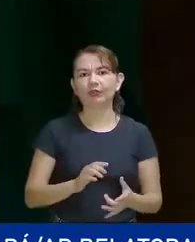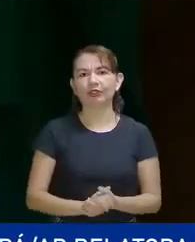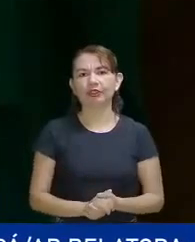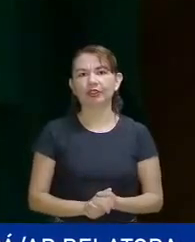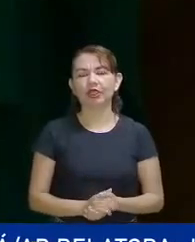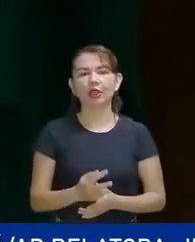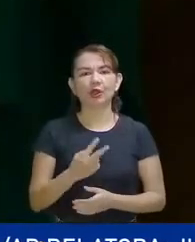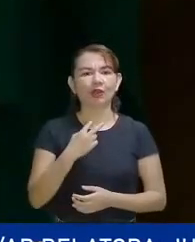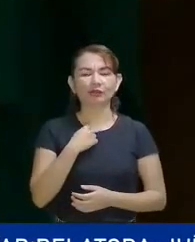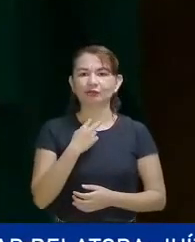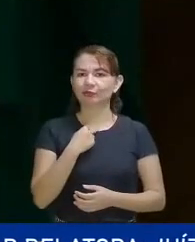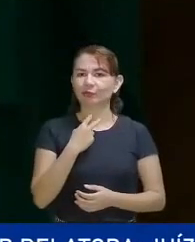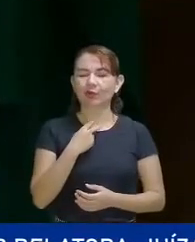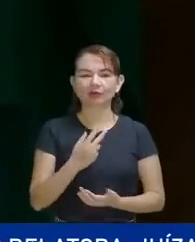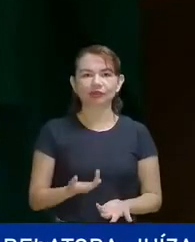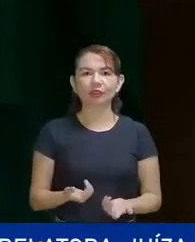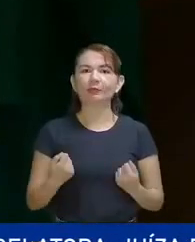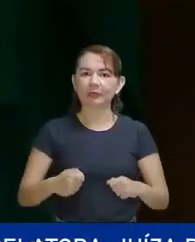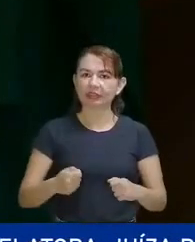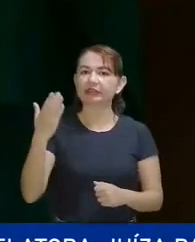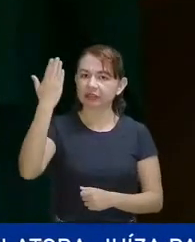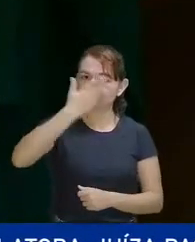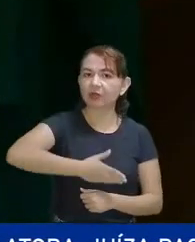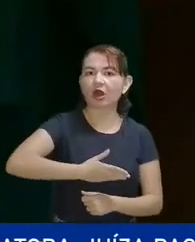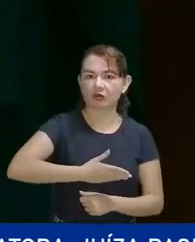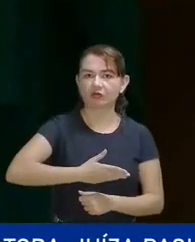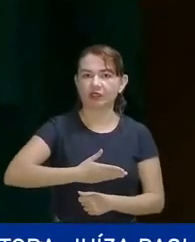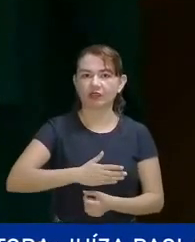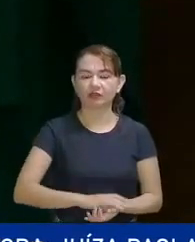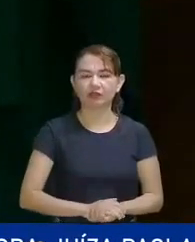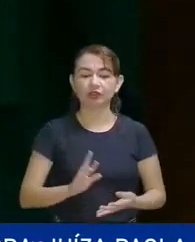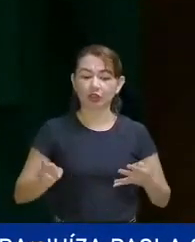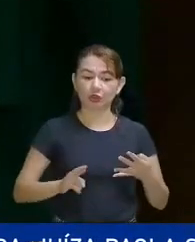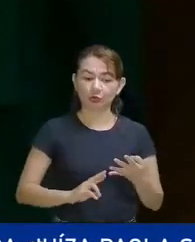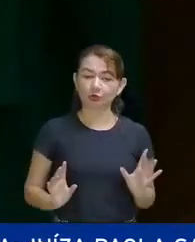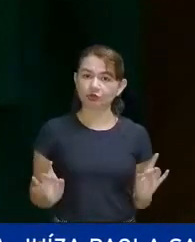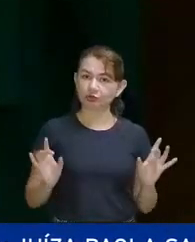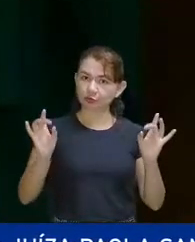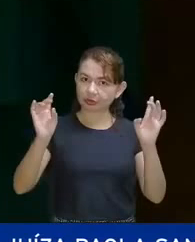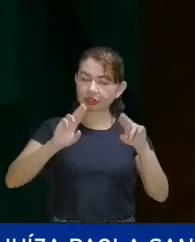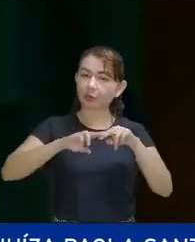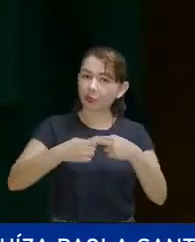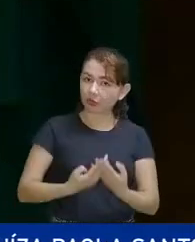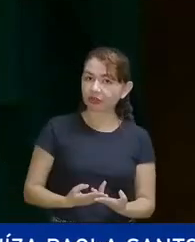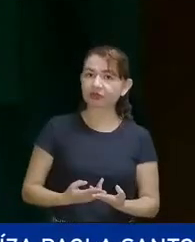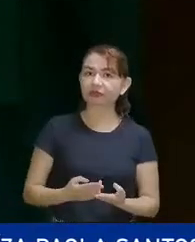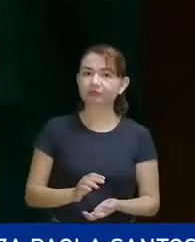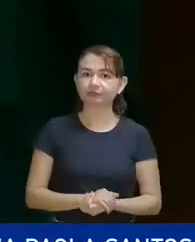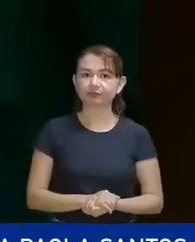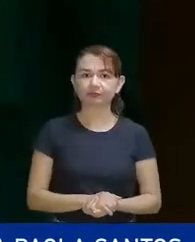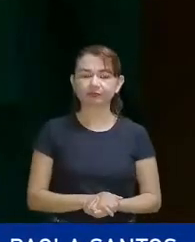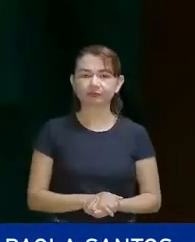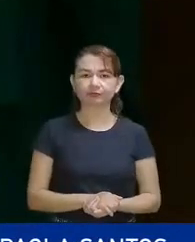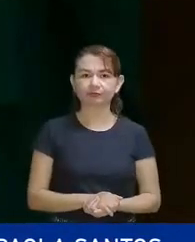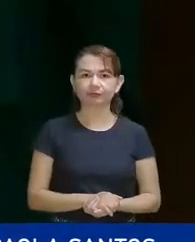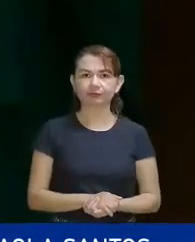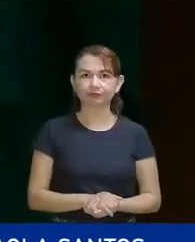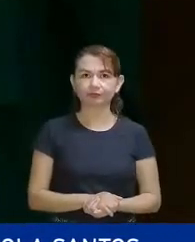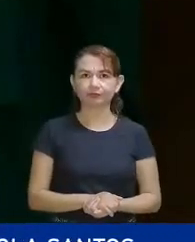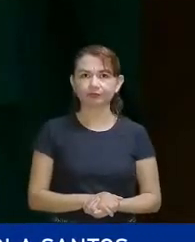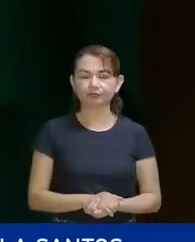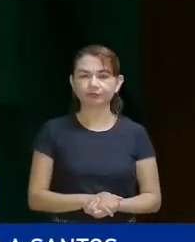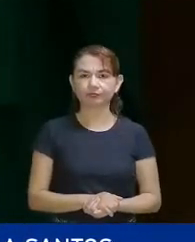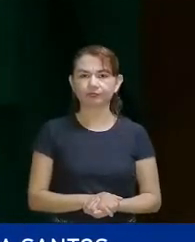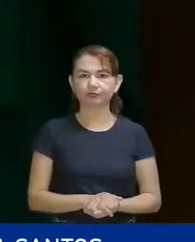vedação de revolvimento fático probatório em sede de recurso especial. Mas, por essa razão, não